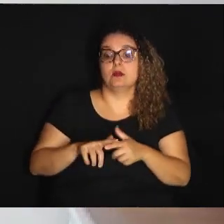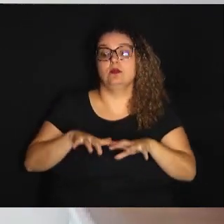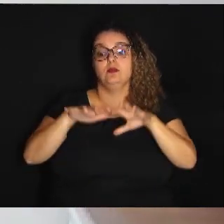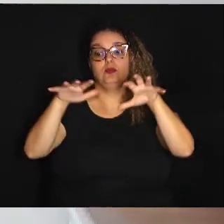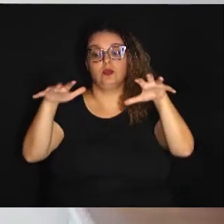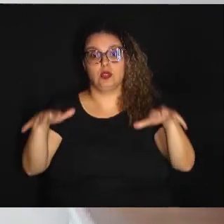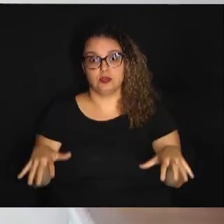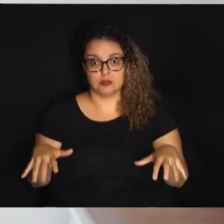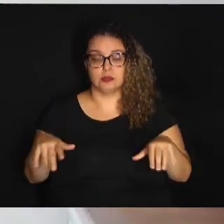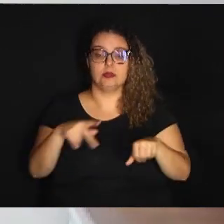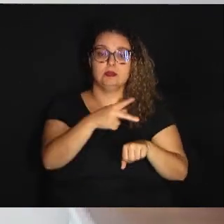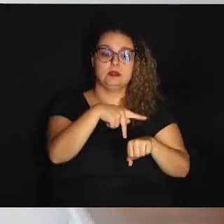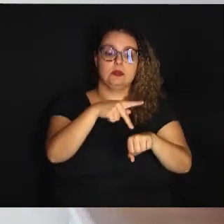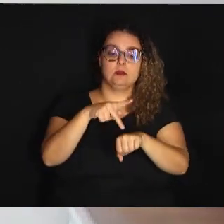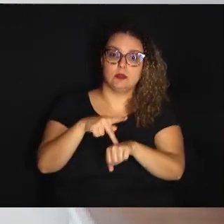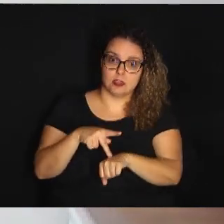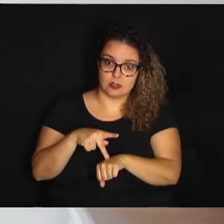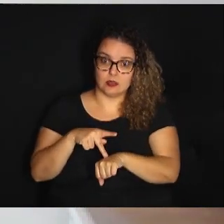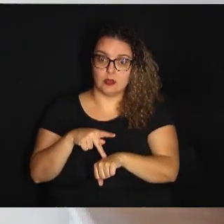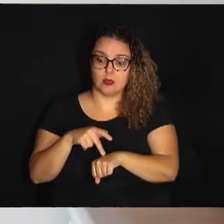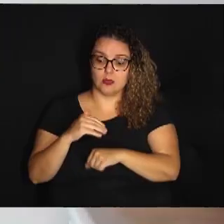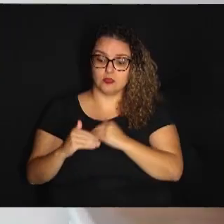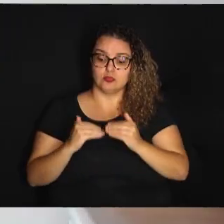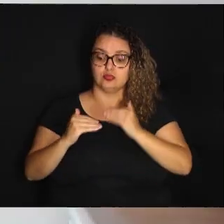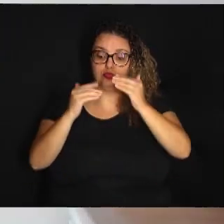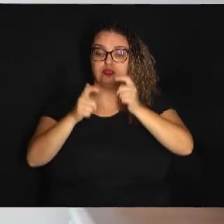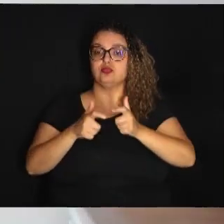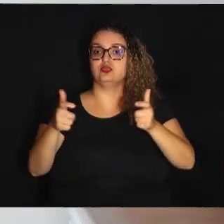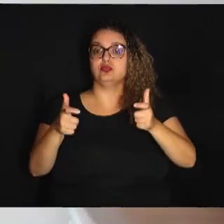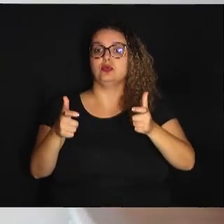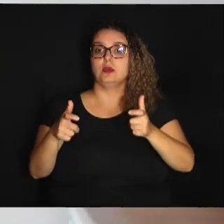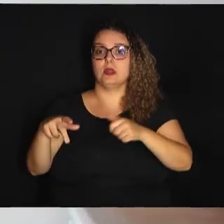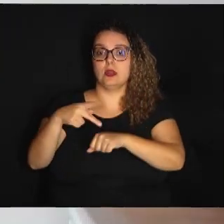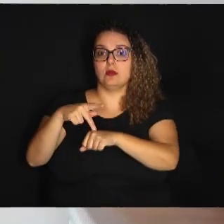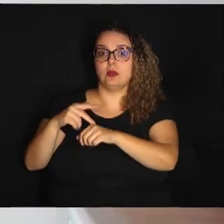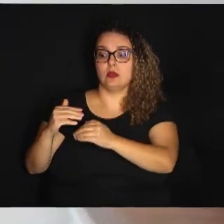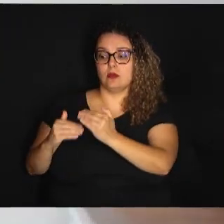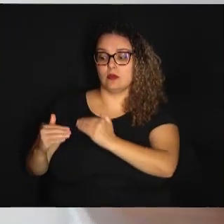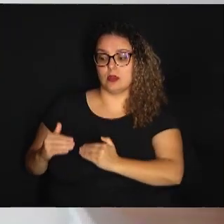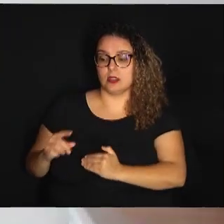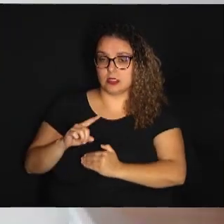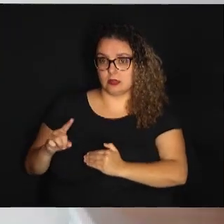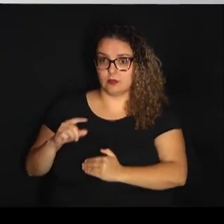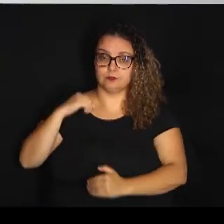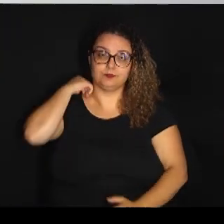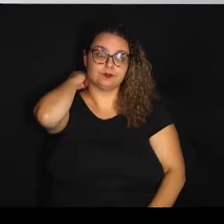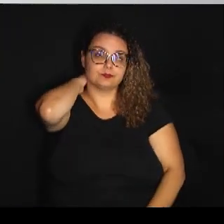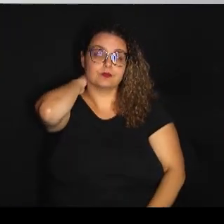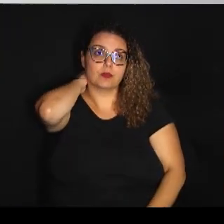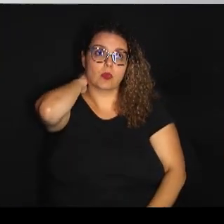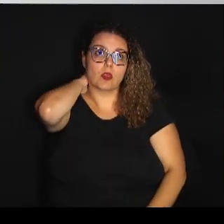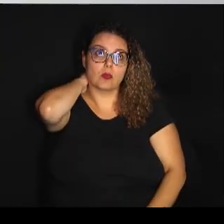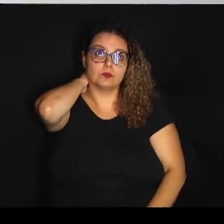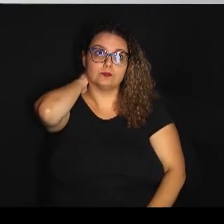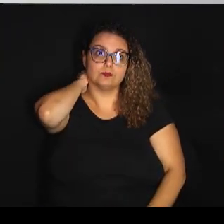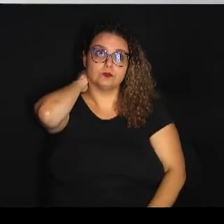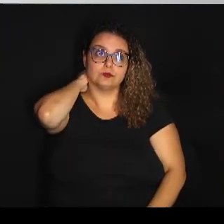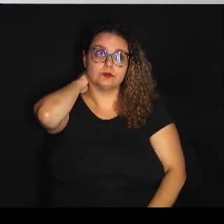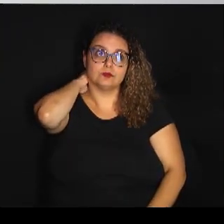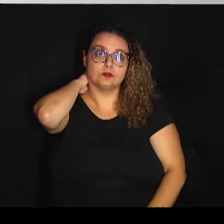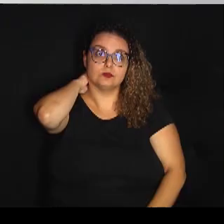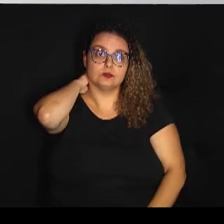uma divisão grande entre os países mais desenvolvidos e os países não desenvolvidos,